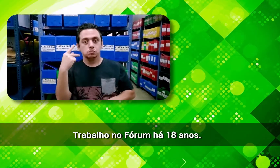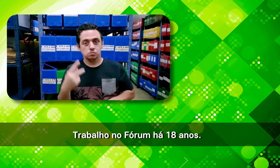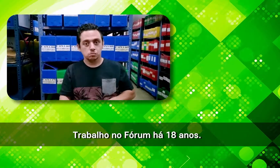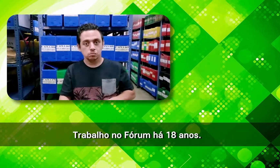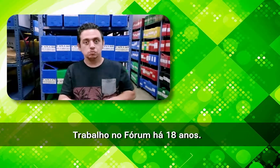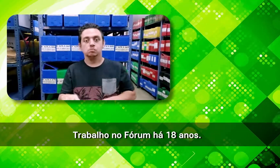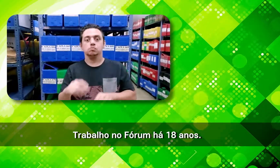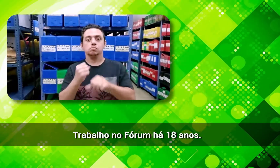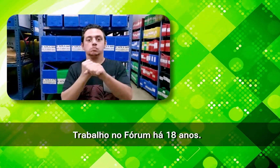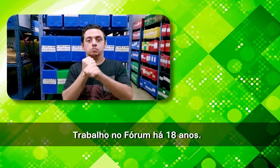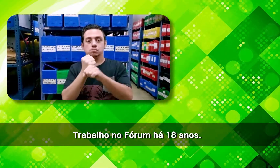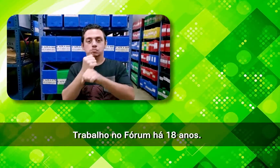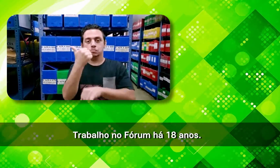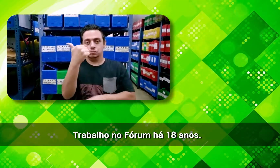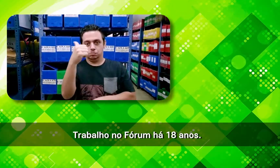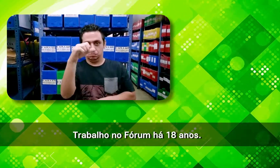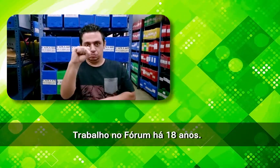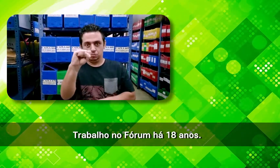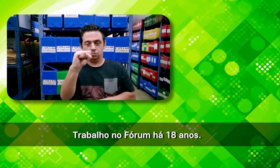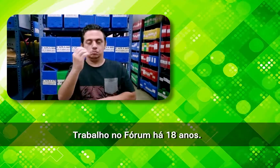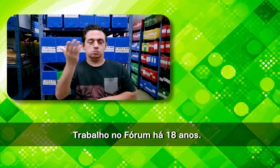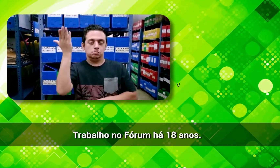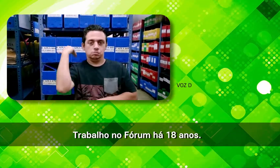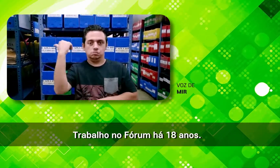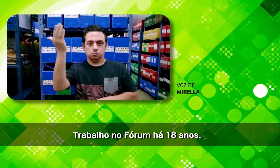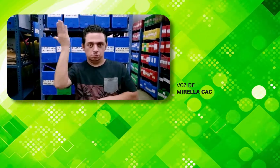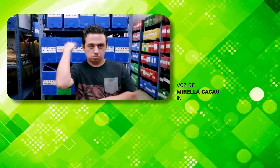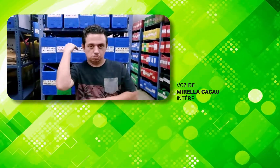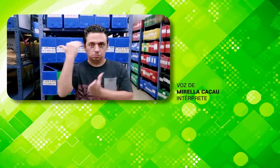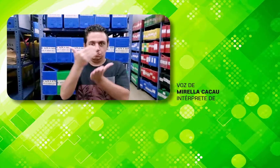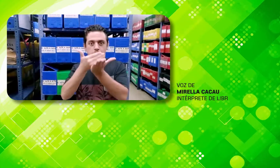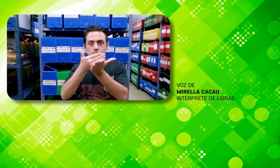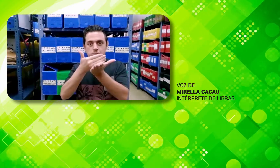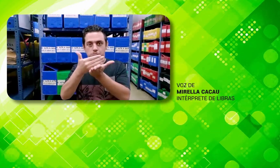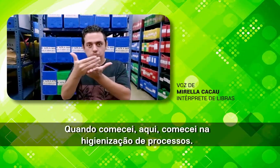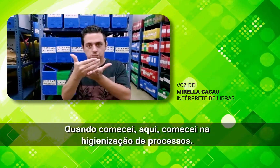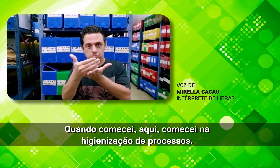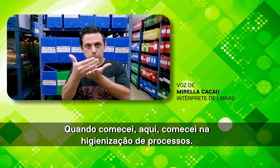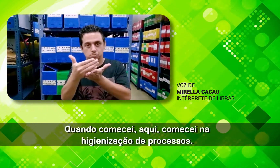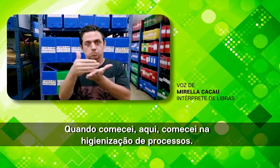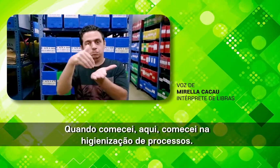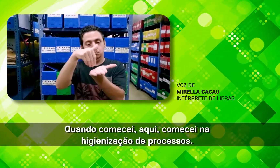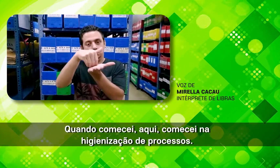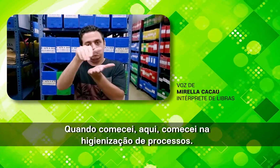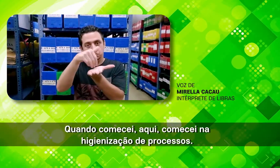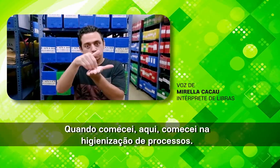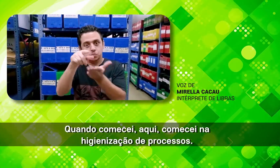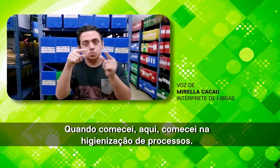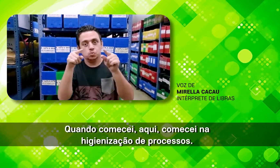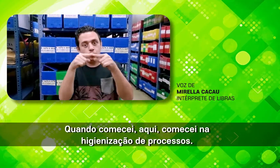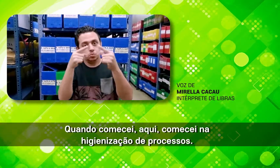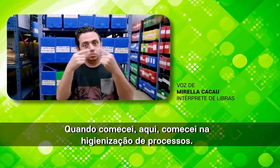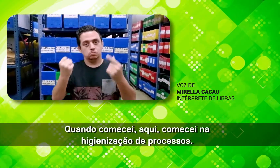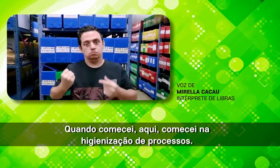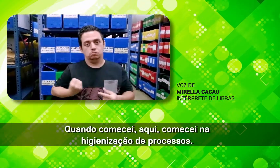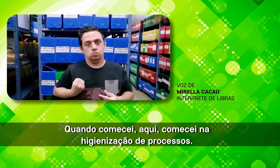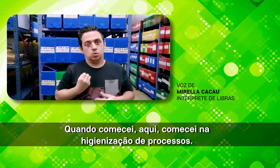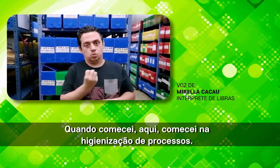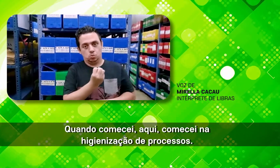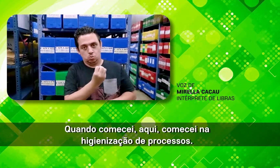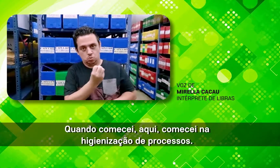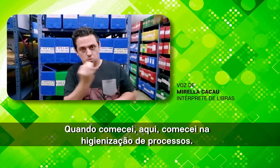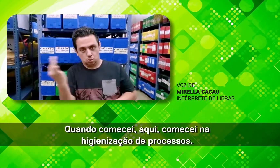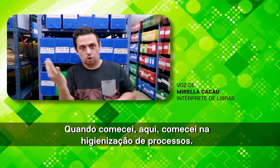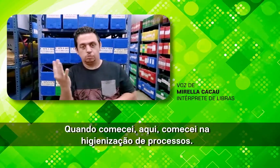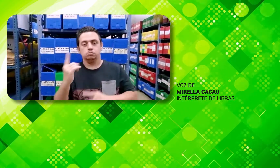Trabalho no fórum há 18 anos. Quando comecei aqui, comecei na